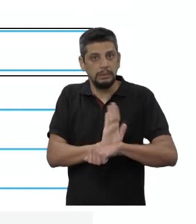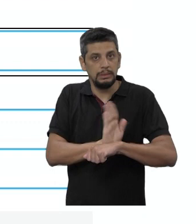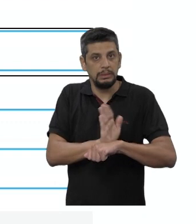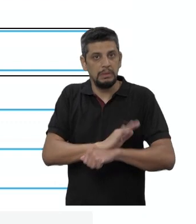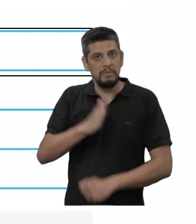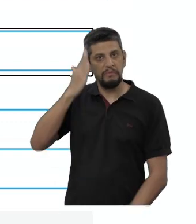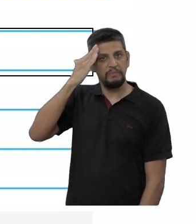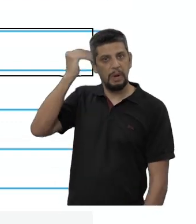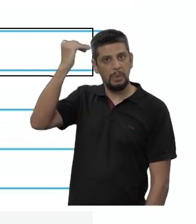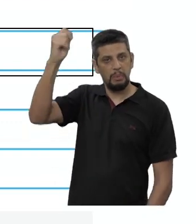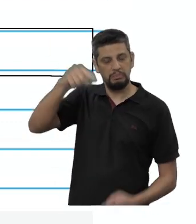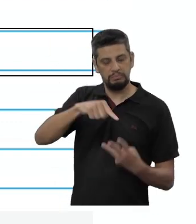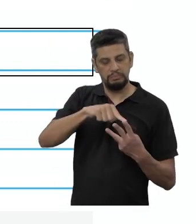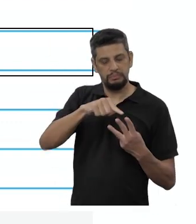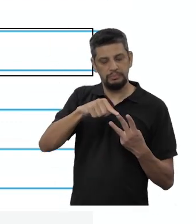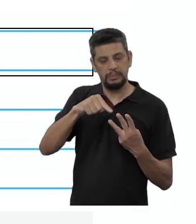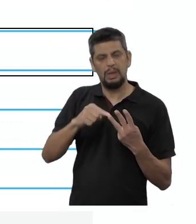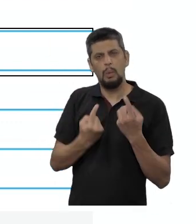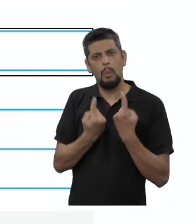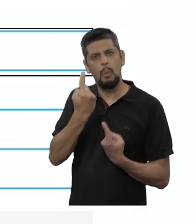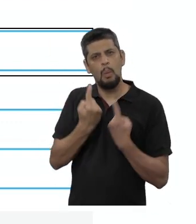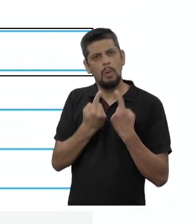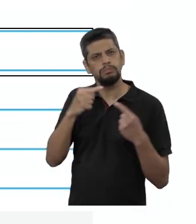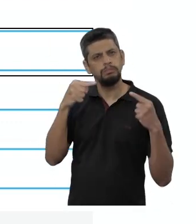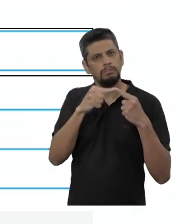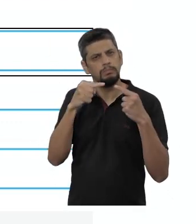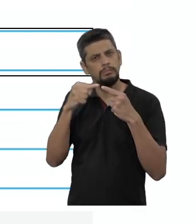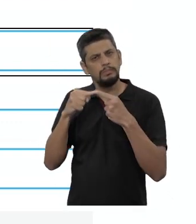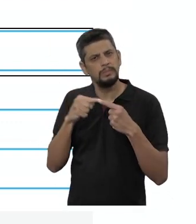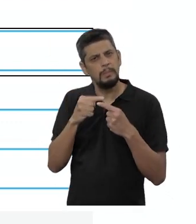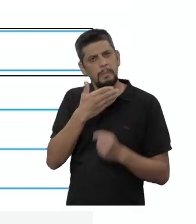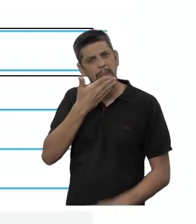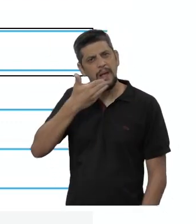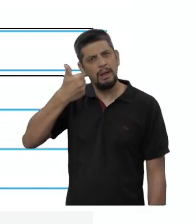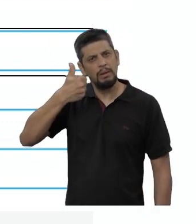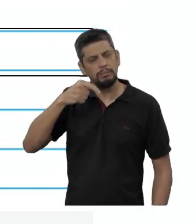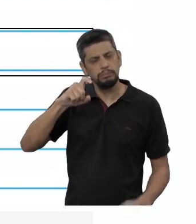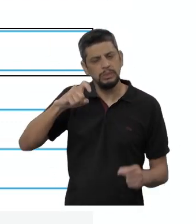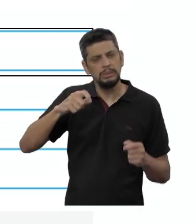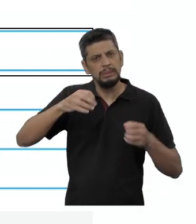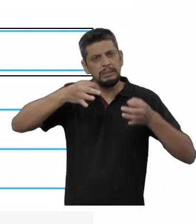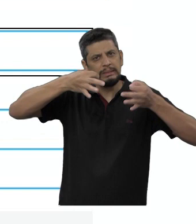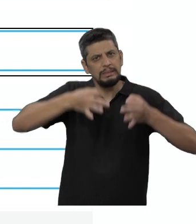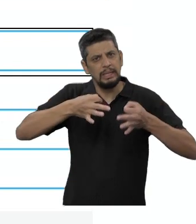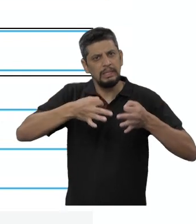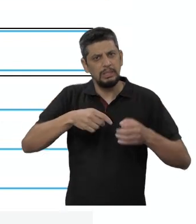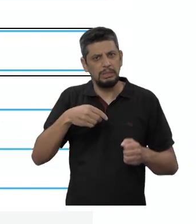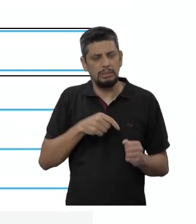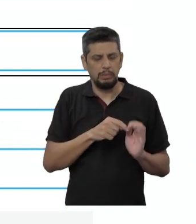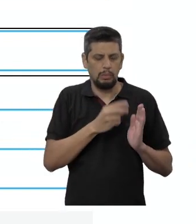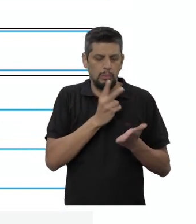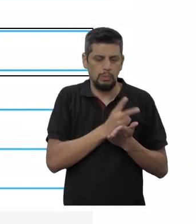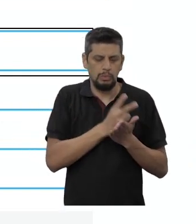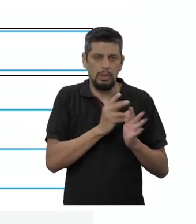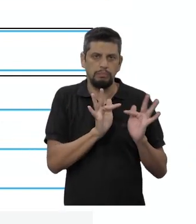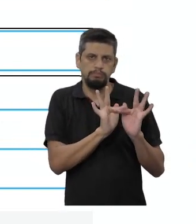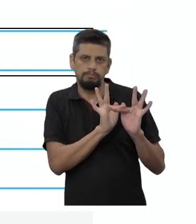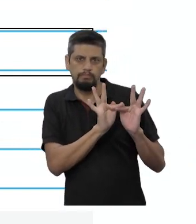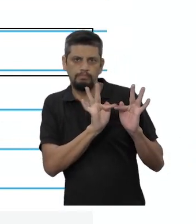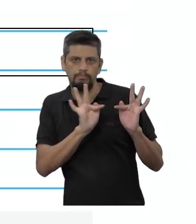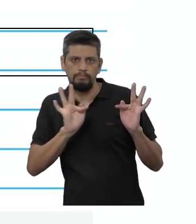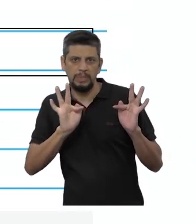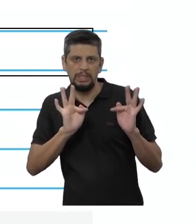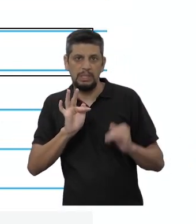cinema e famoso. Qual será dessas palavras que melhor se encaixa na continuação dessa